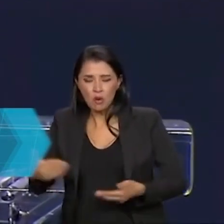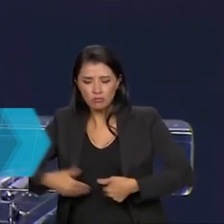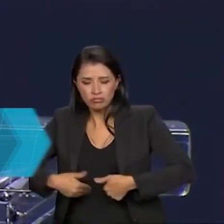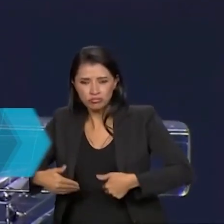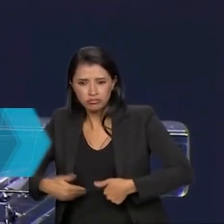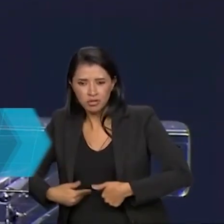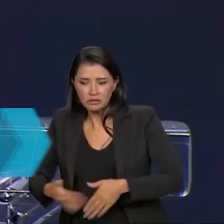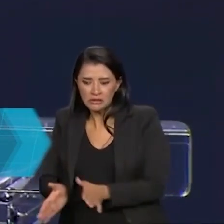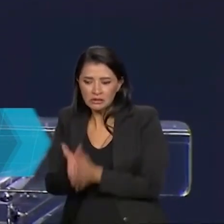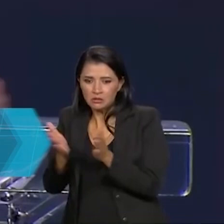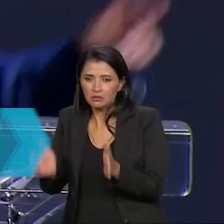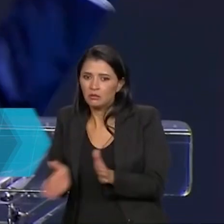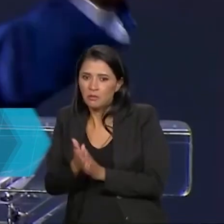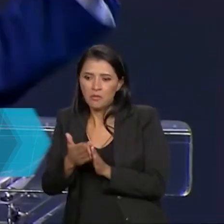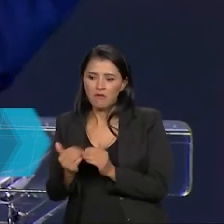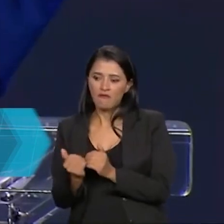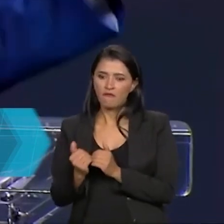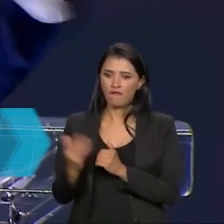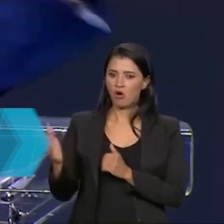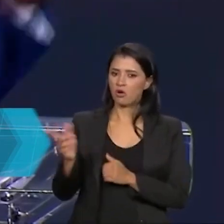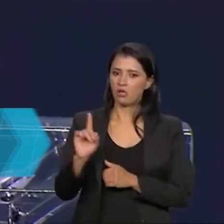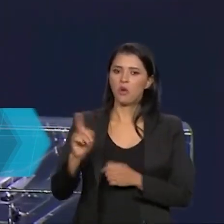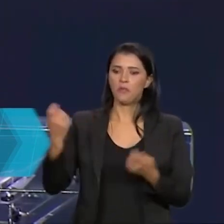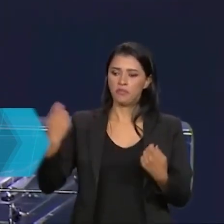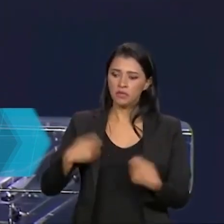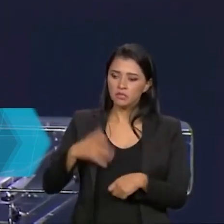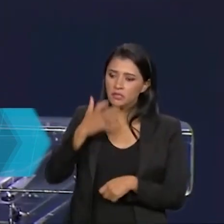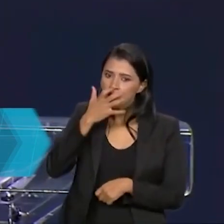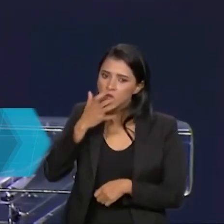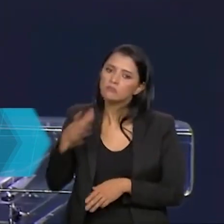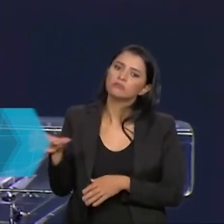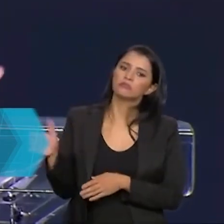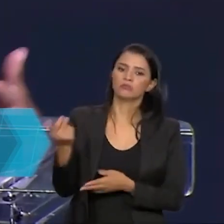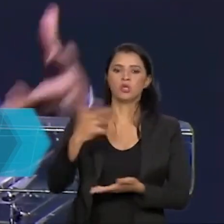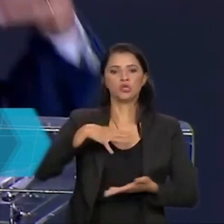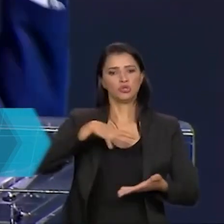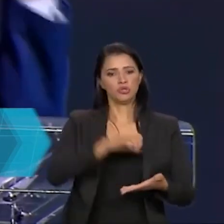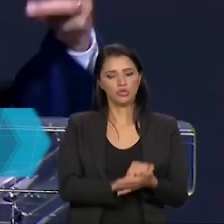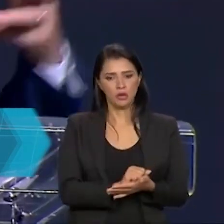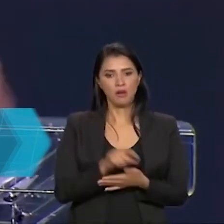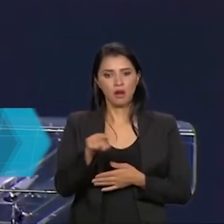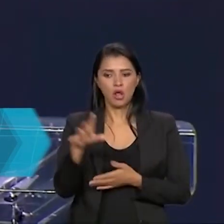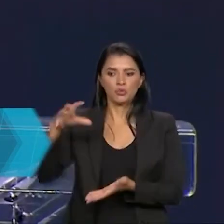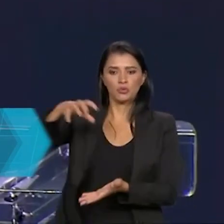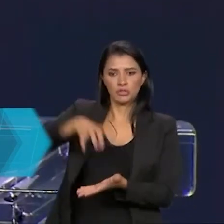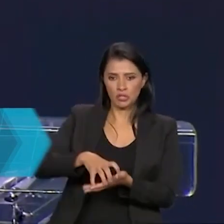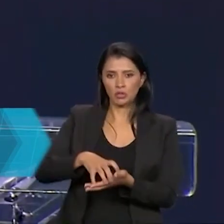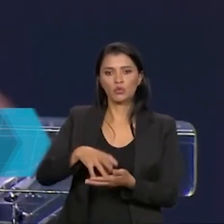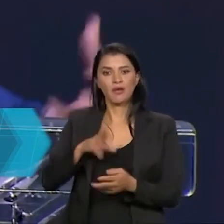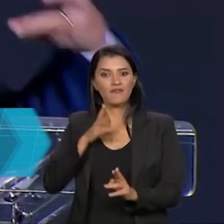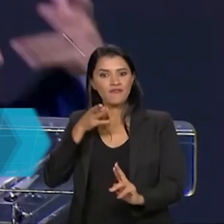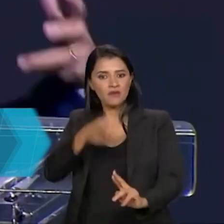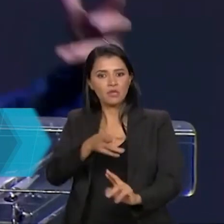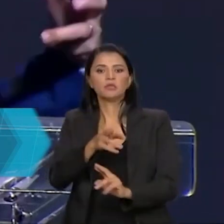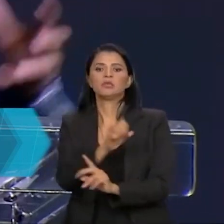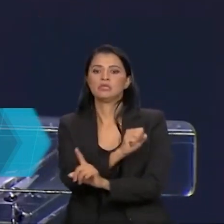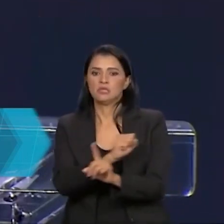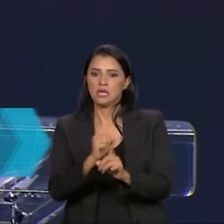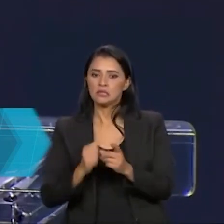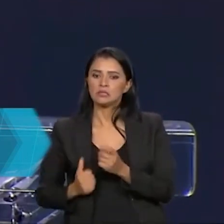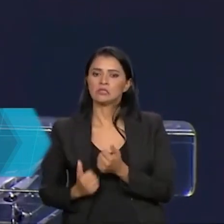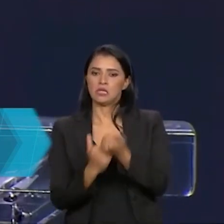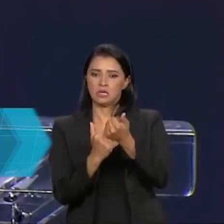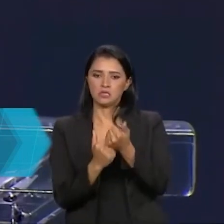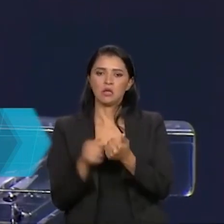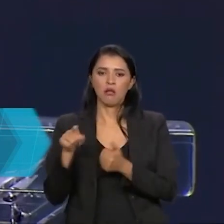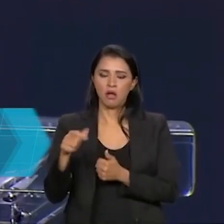fome de Fora ali no centro de referência da assistência social em cada município com apoio